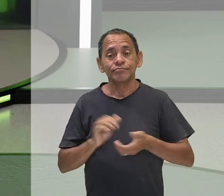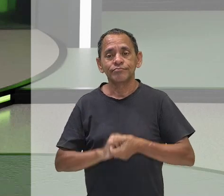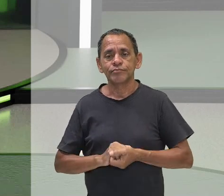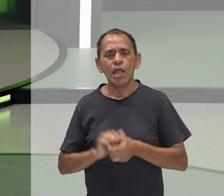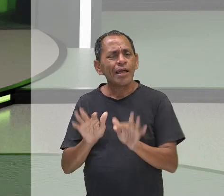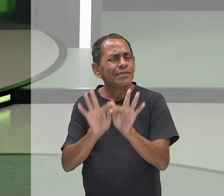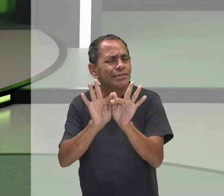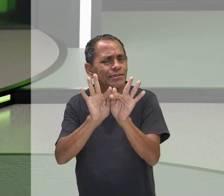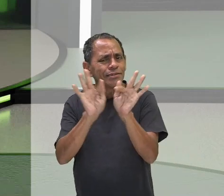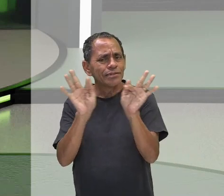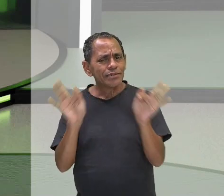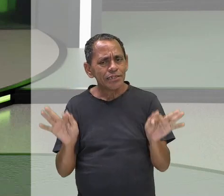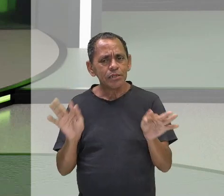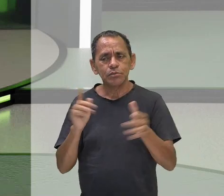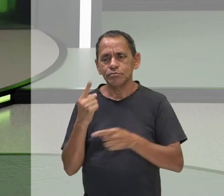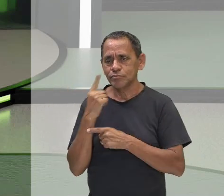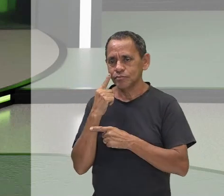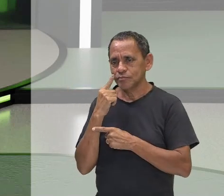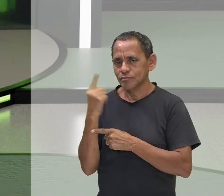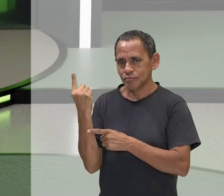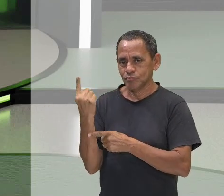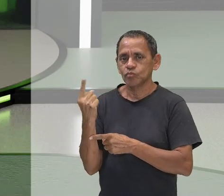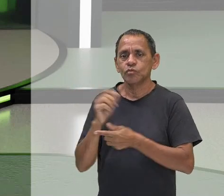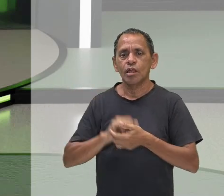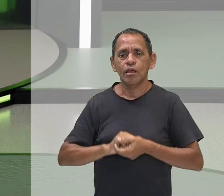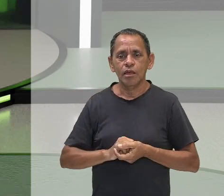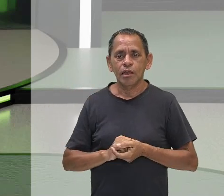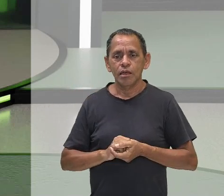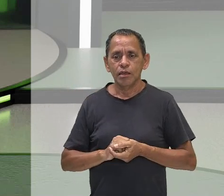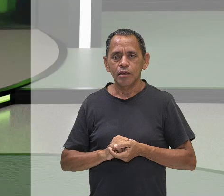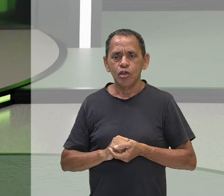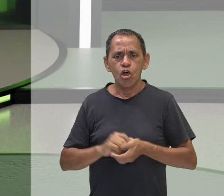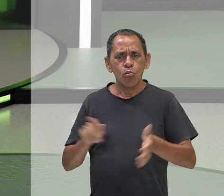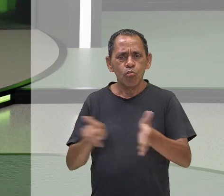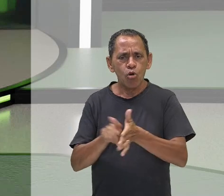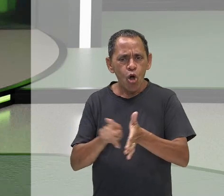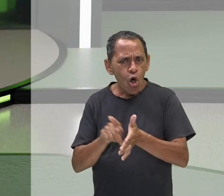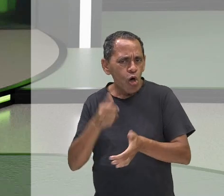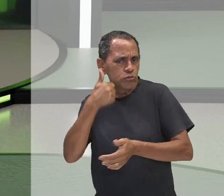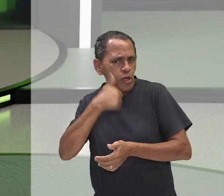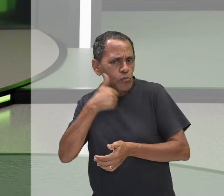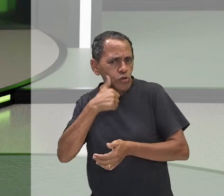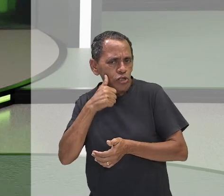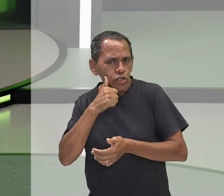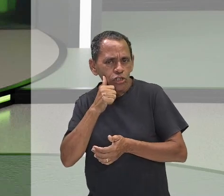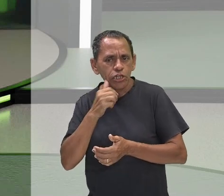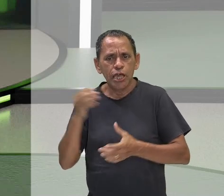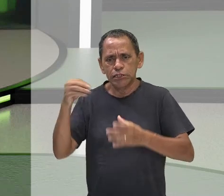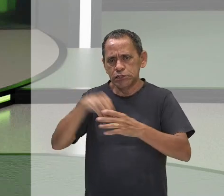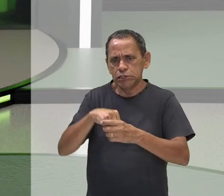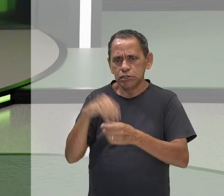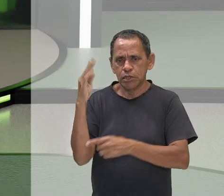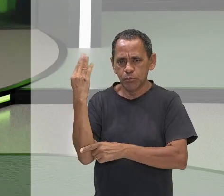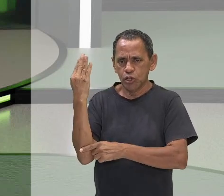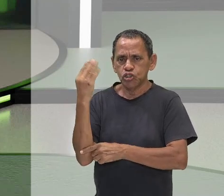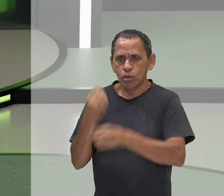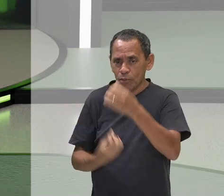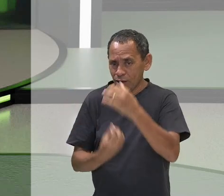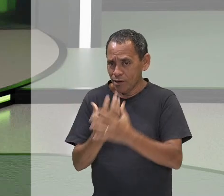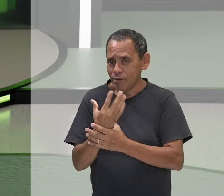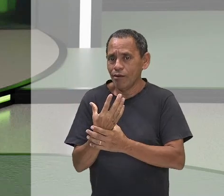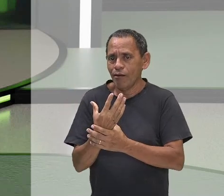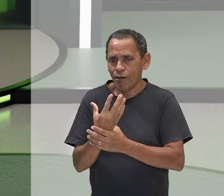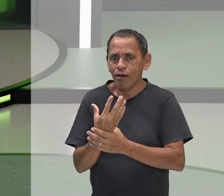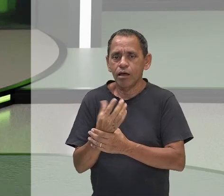estão vendo, ele vai atuar dentro da biologia para formar outra vida. Esse é o